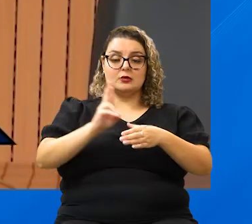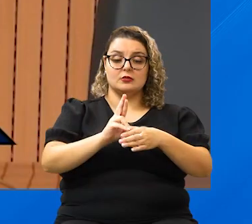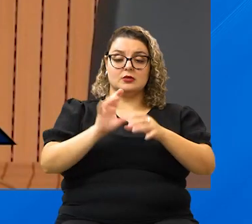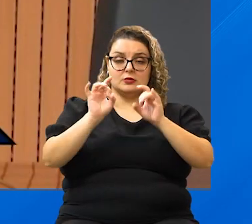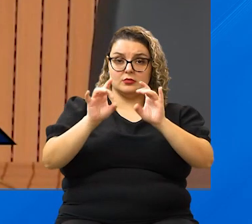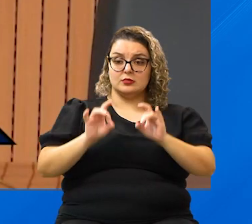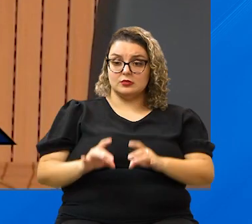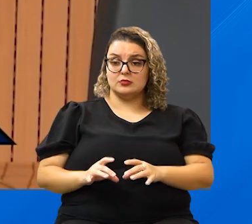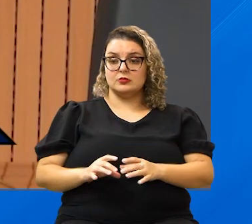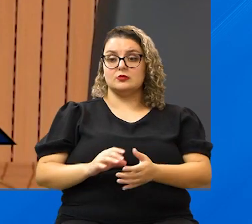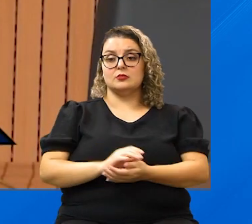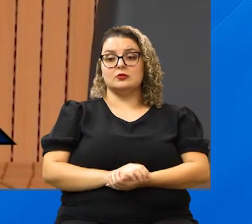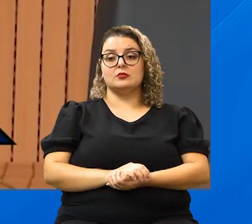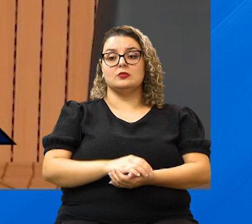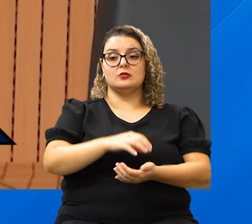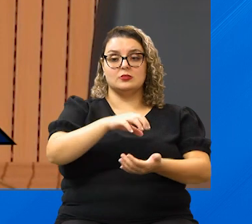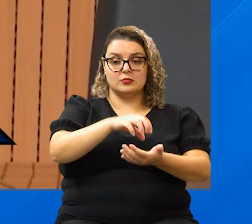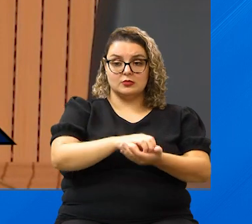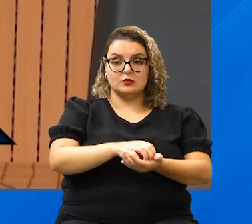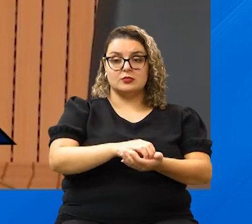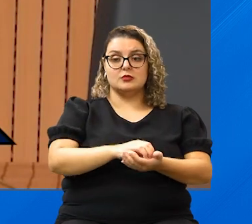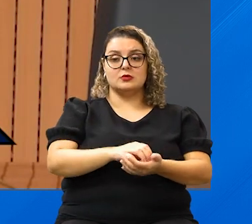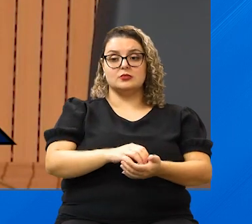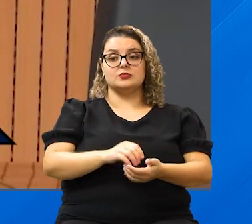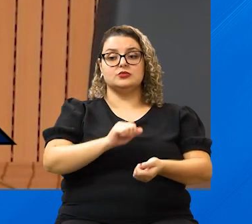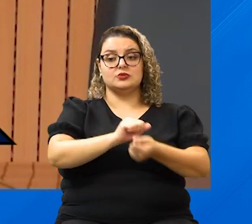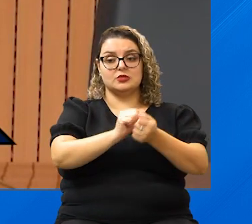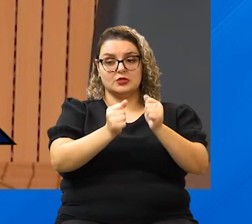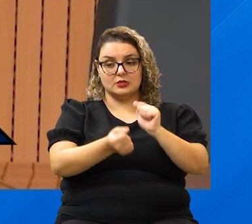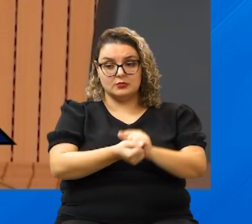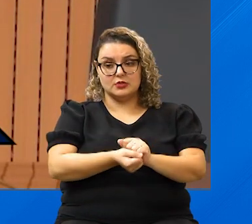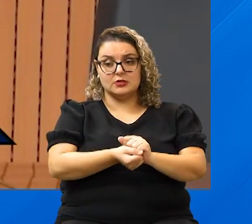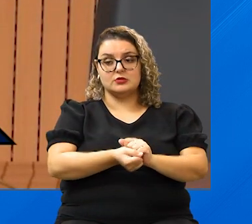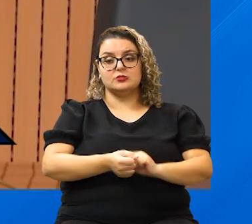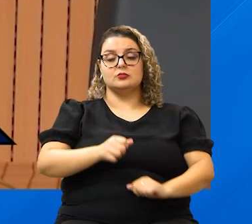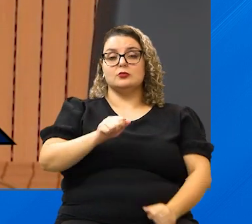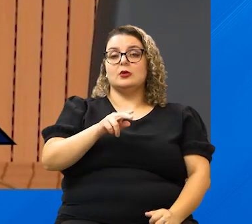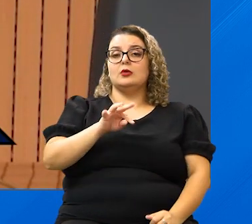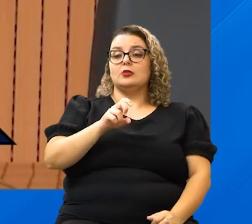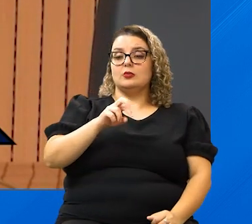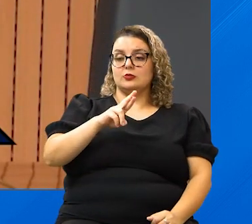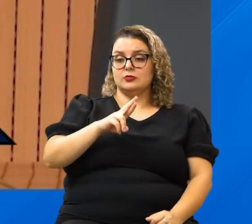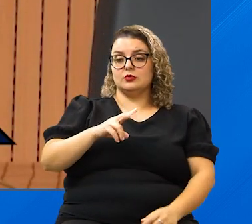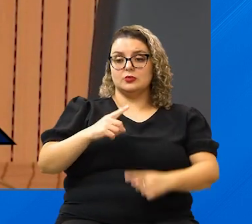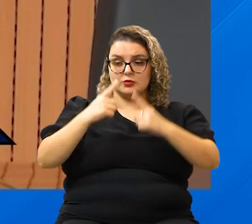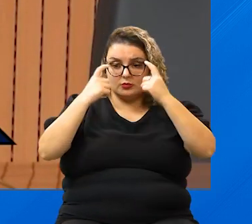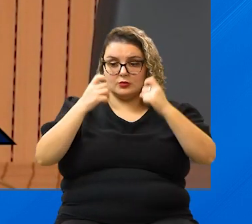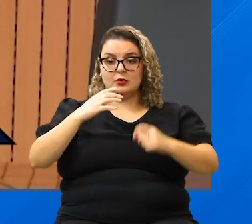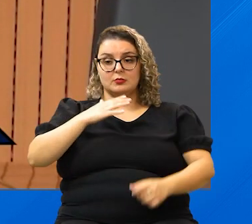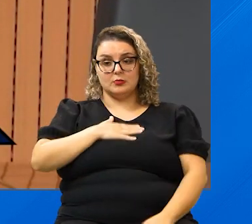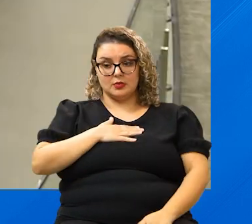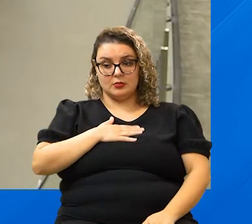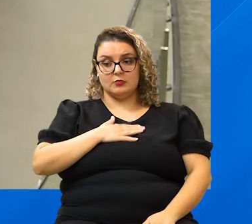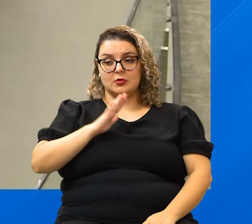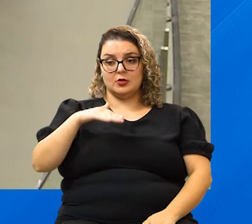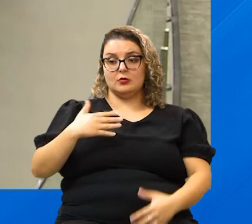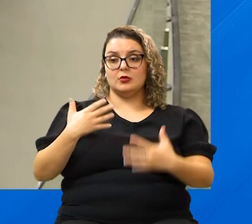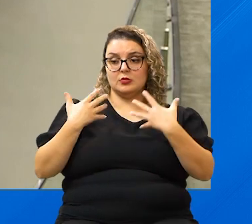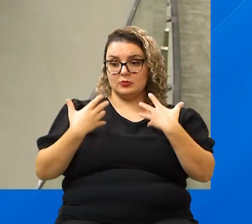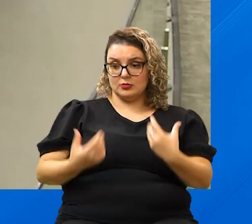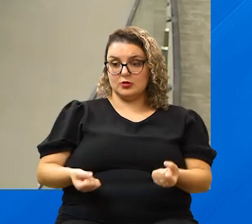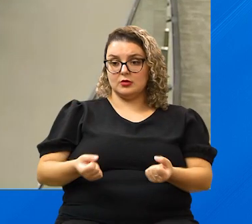de Violência. Sim. Então foi assim, porque para mim, quando eu assumi como presidenta da Comissão da